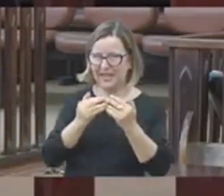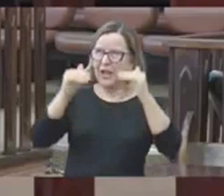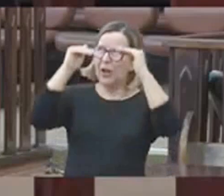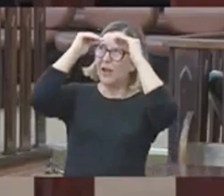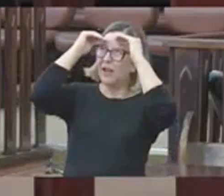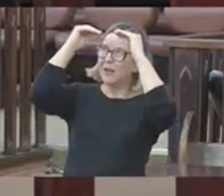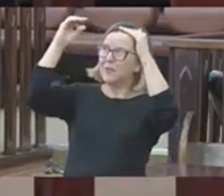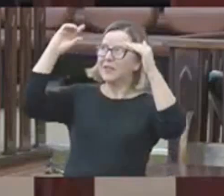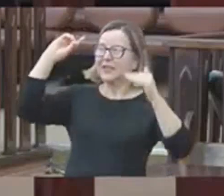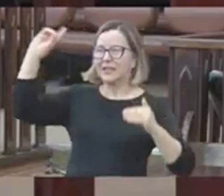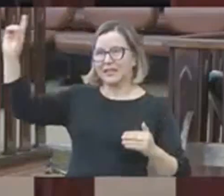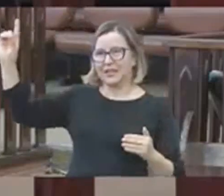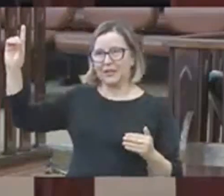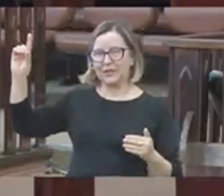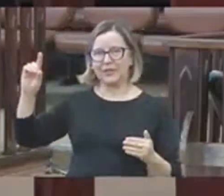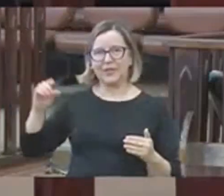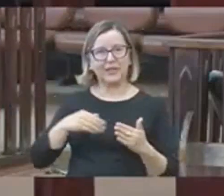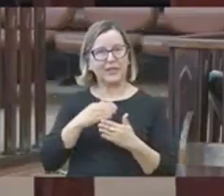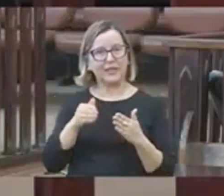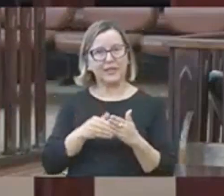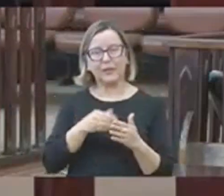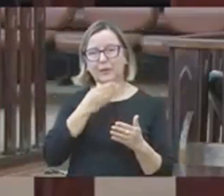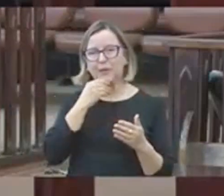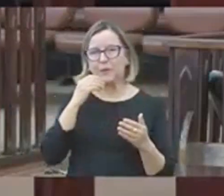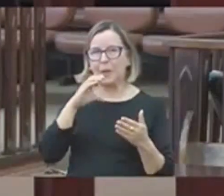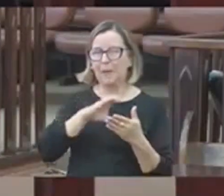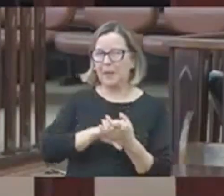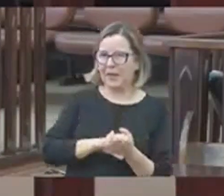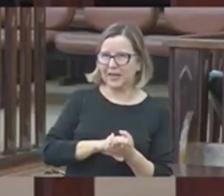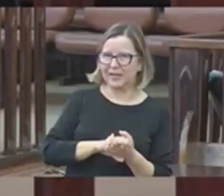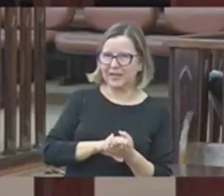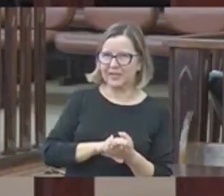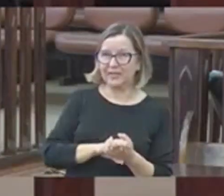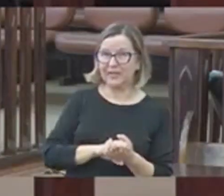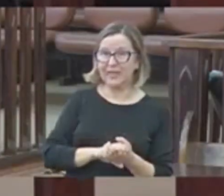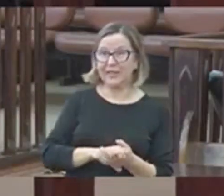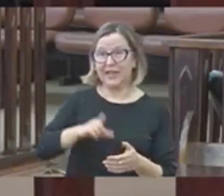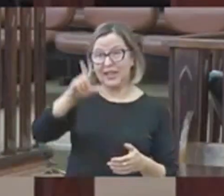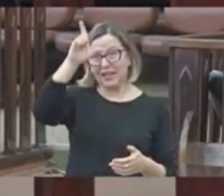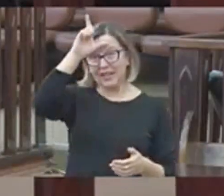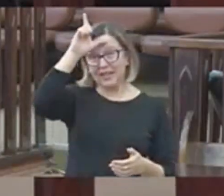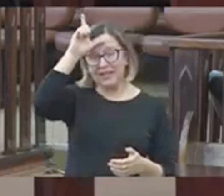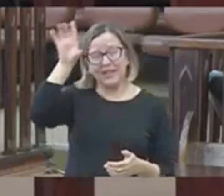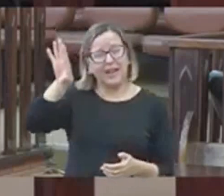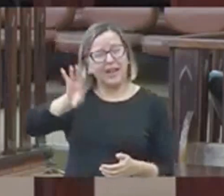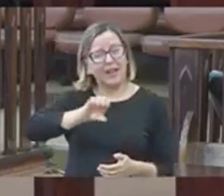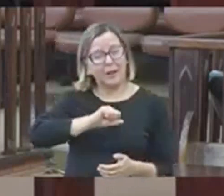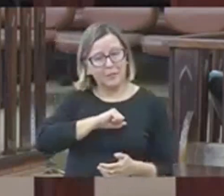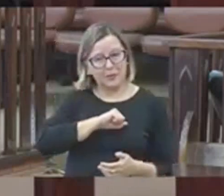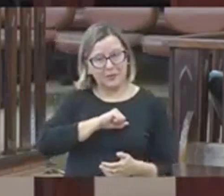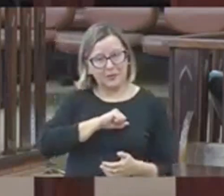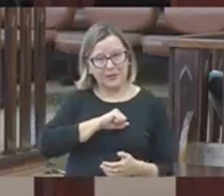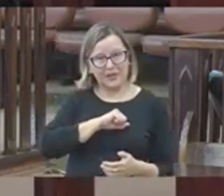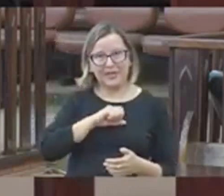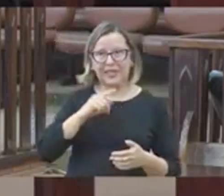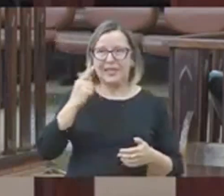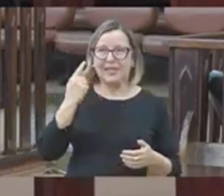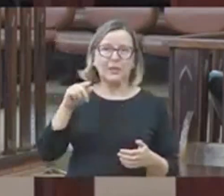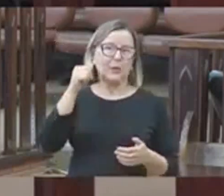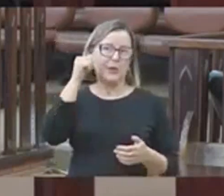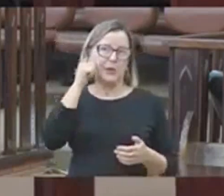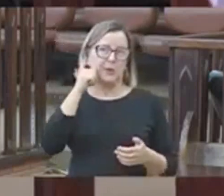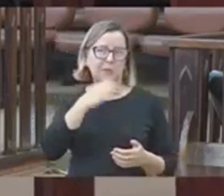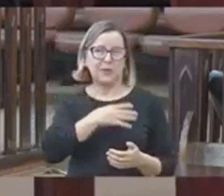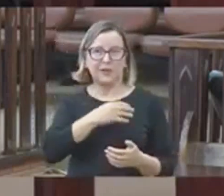líder amoroso de sua casa, com sua esposa e filhos vivendo em amorosa sujeição